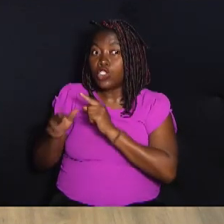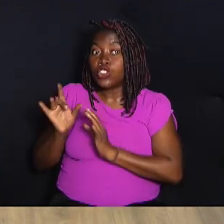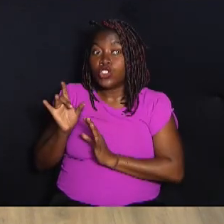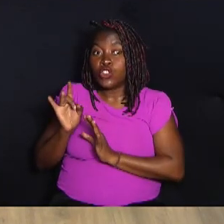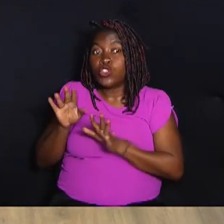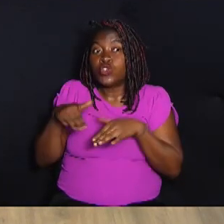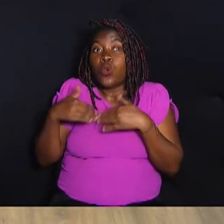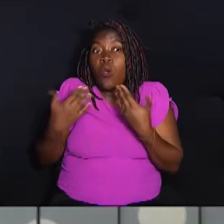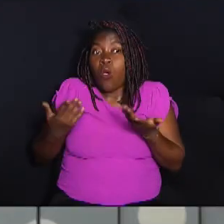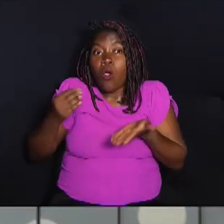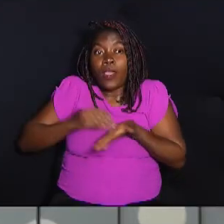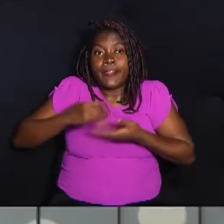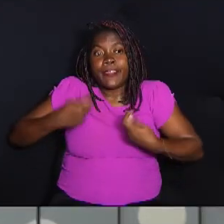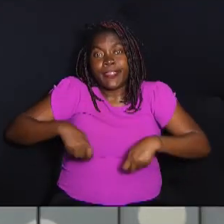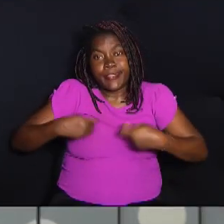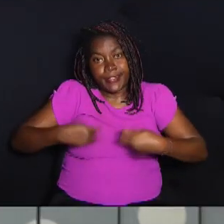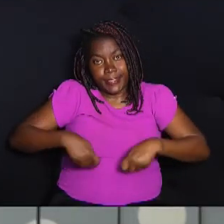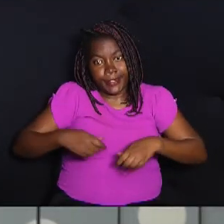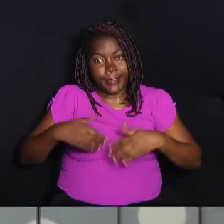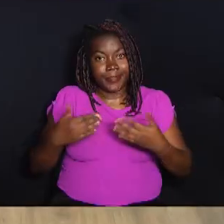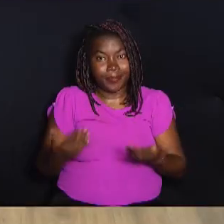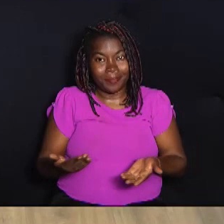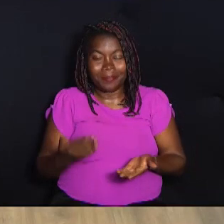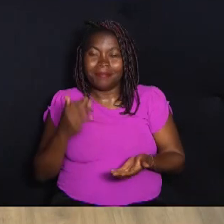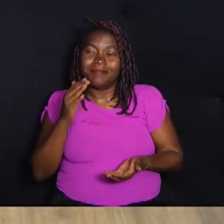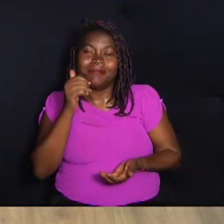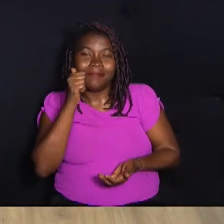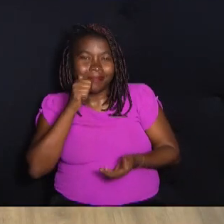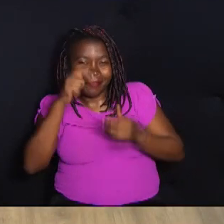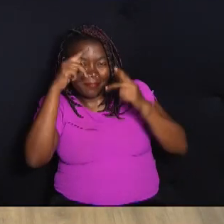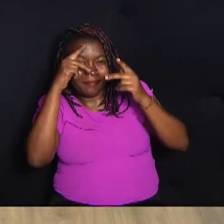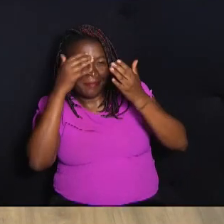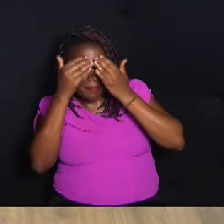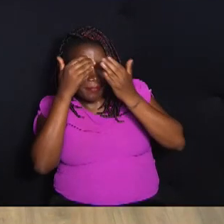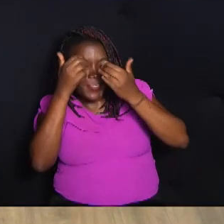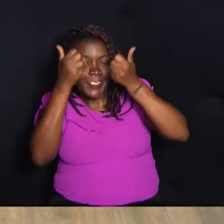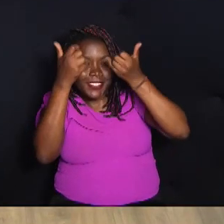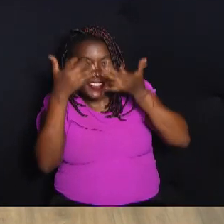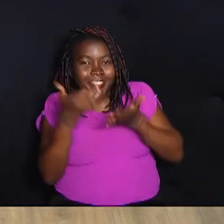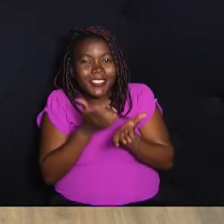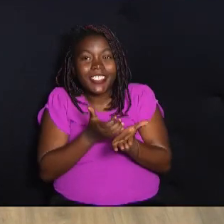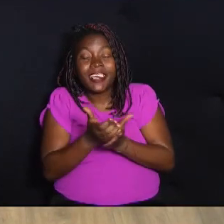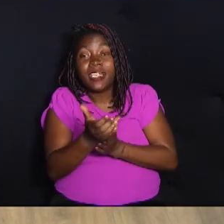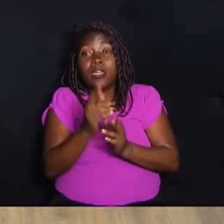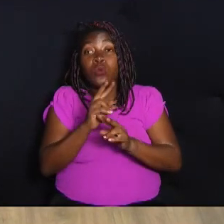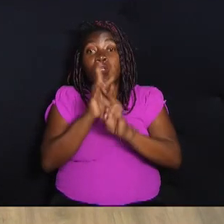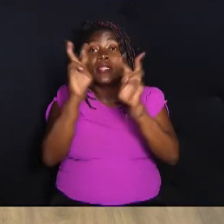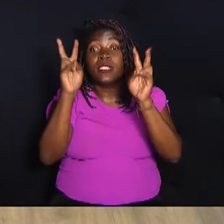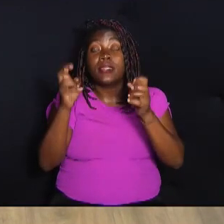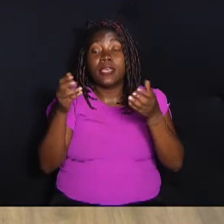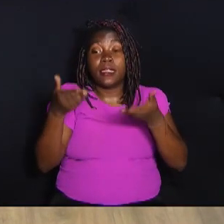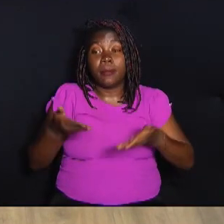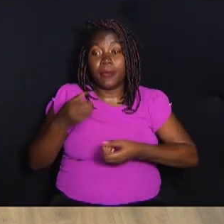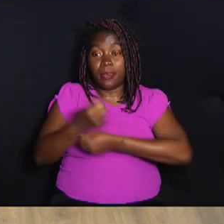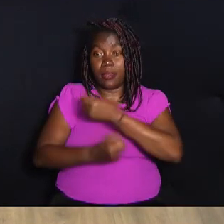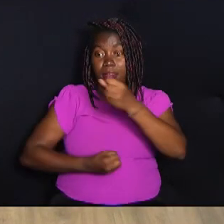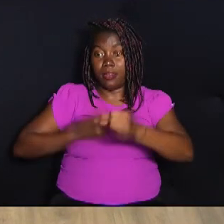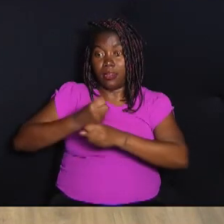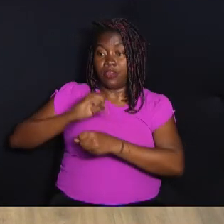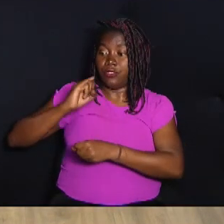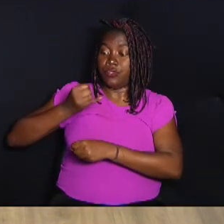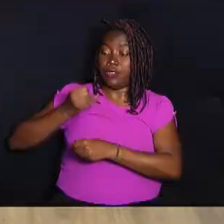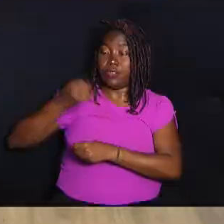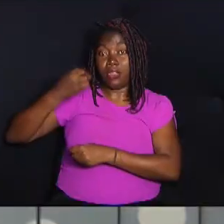quando o necessário. Lucimária, começo com você. O tema deste ano da campanha do Janeiro Branco é